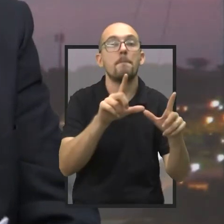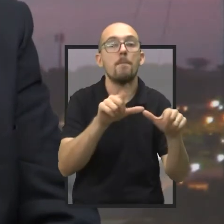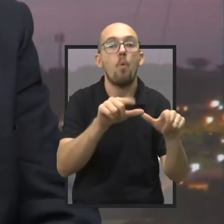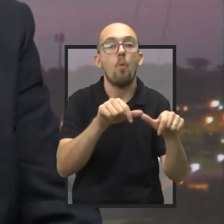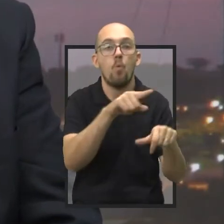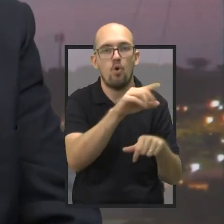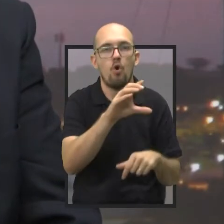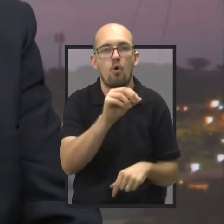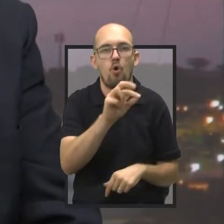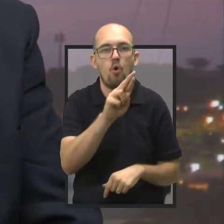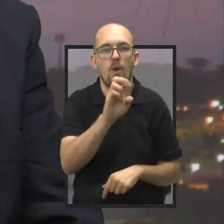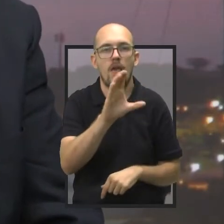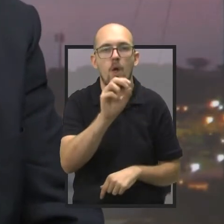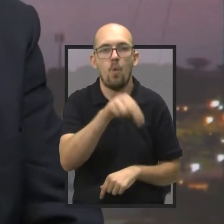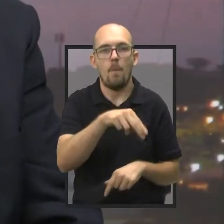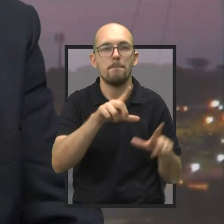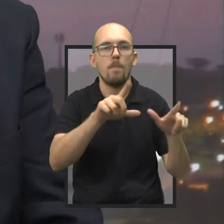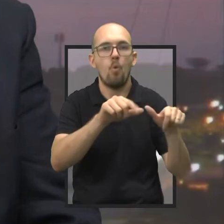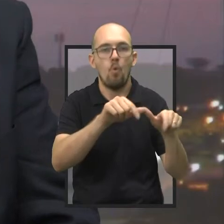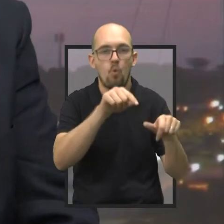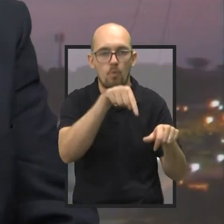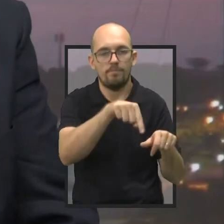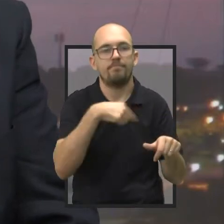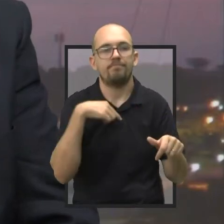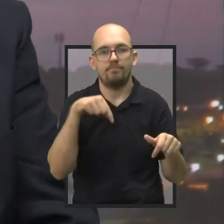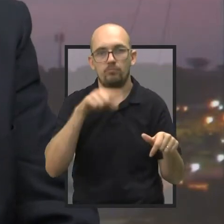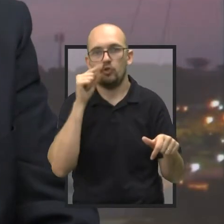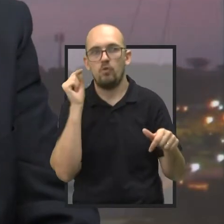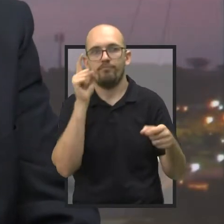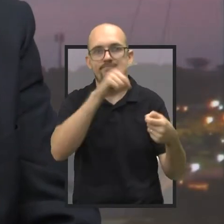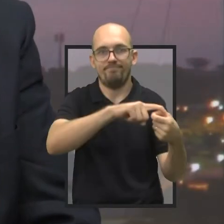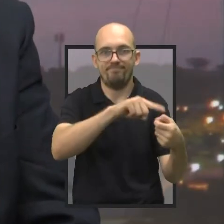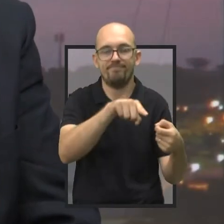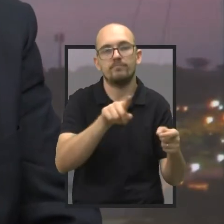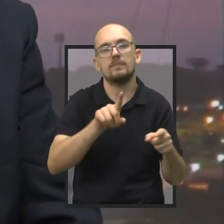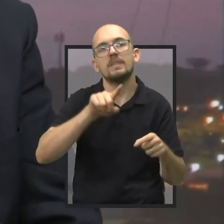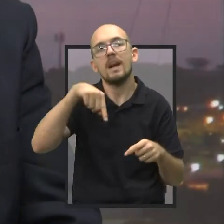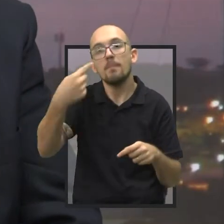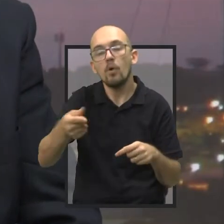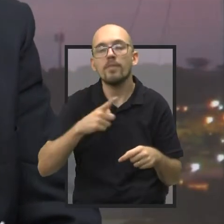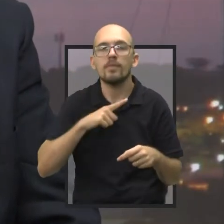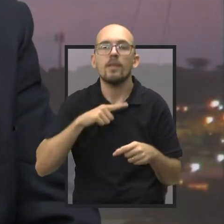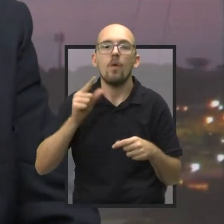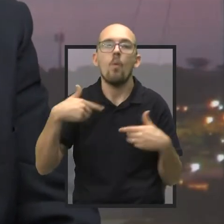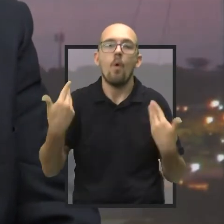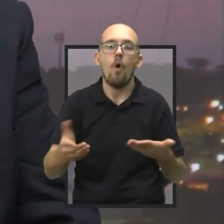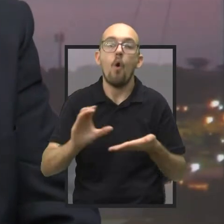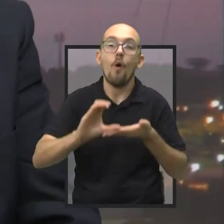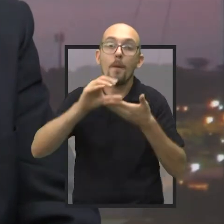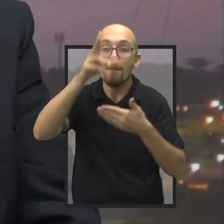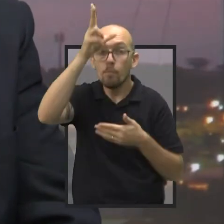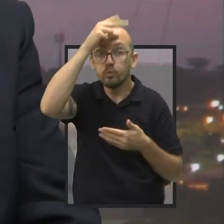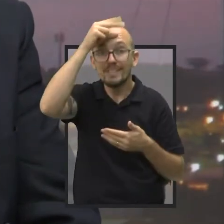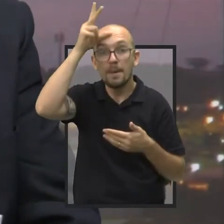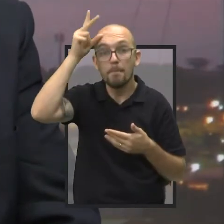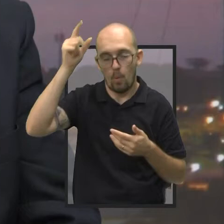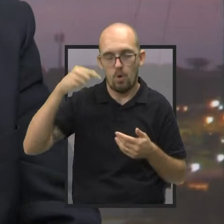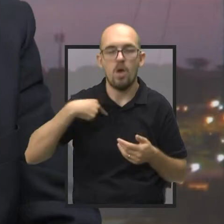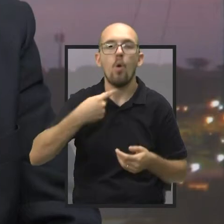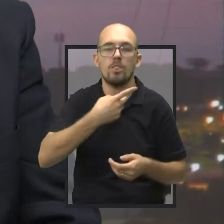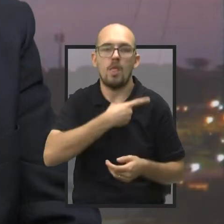nossa regional, e depois nós temos os conselhos municipais, a qual eu sou delegado municipal do